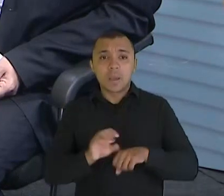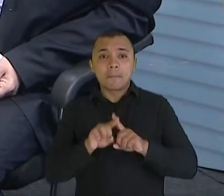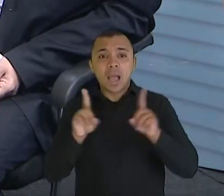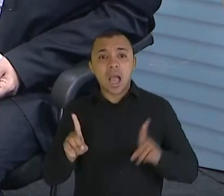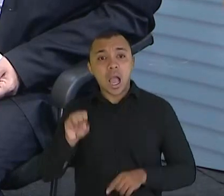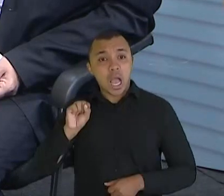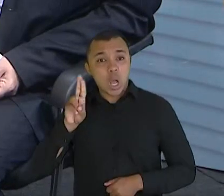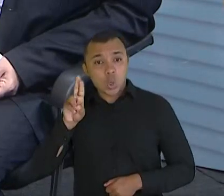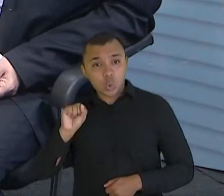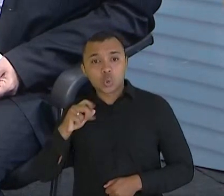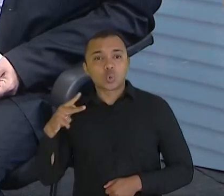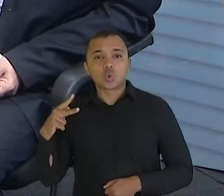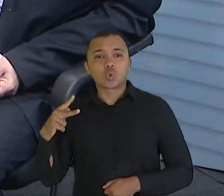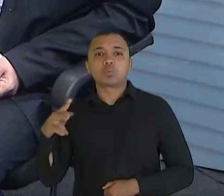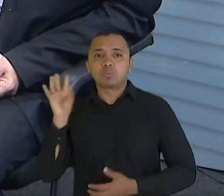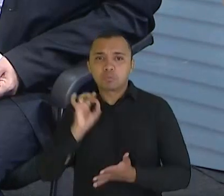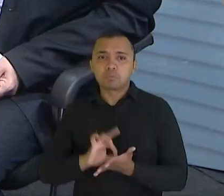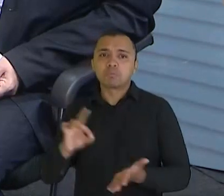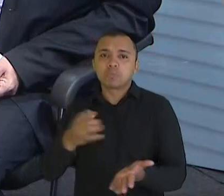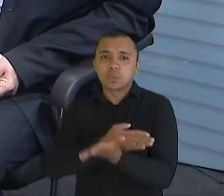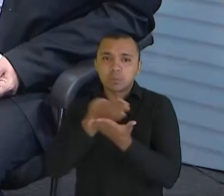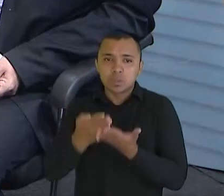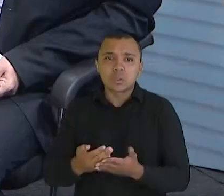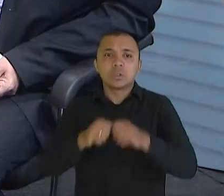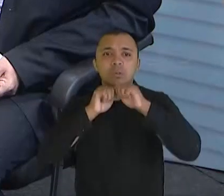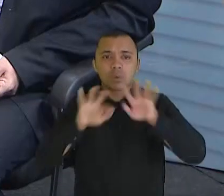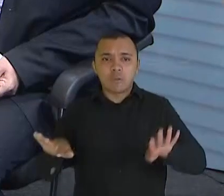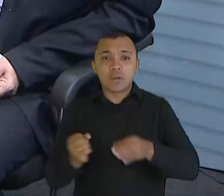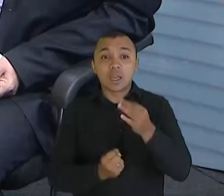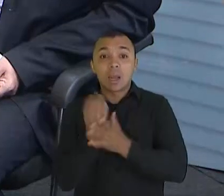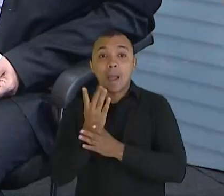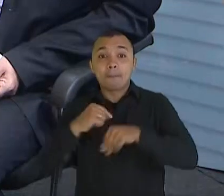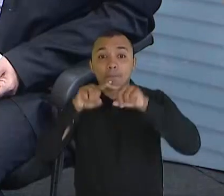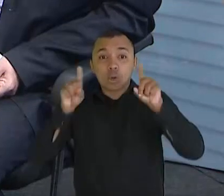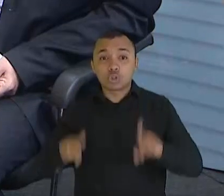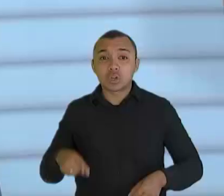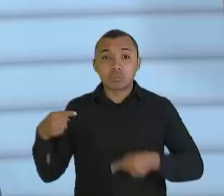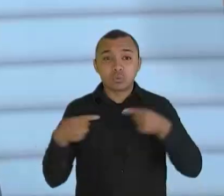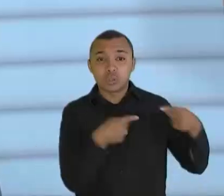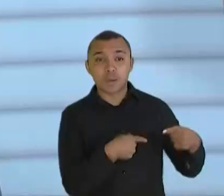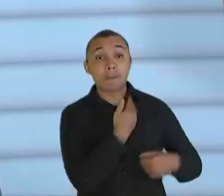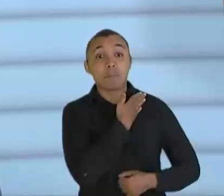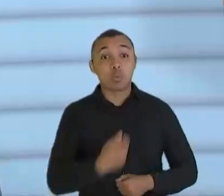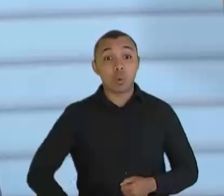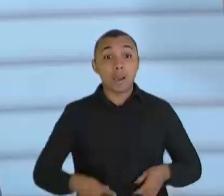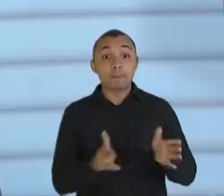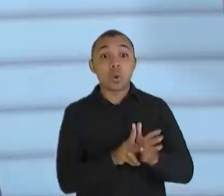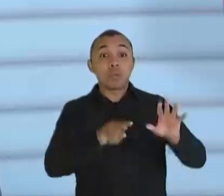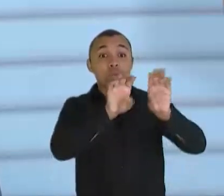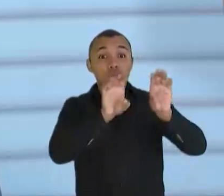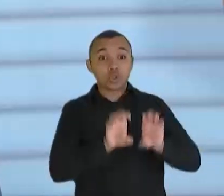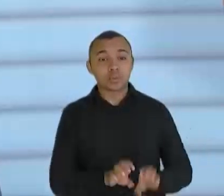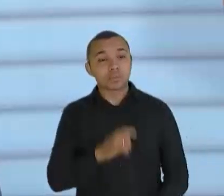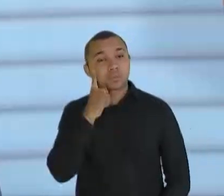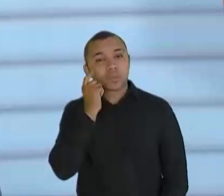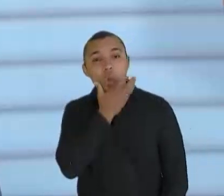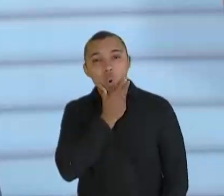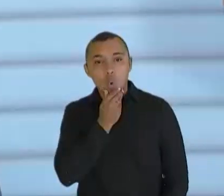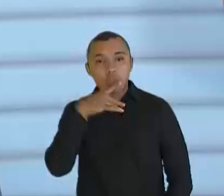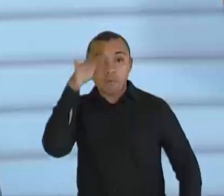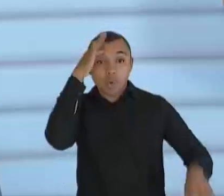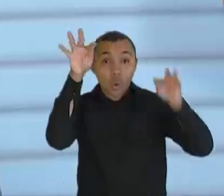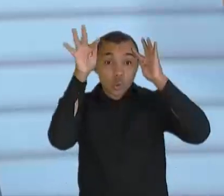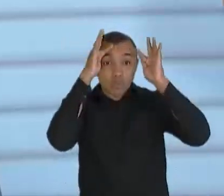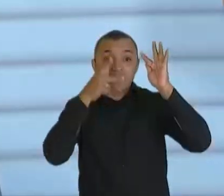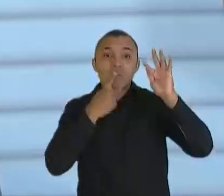do papel e que ele, de fato, vire uma política pública muito bem estruturada. O Mia Couto tem uma frase que, assim, tem muita